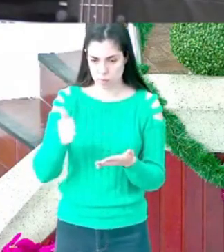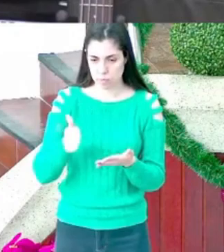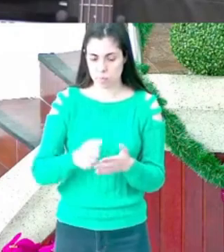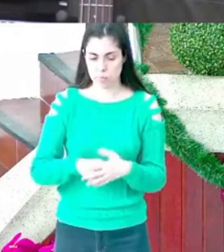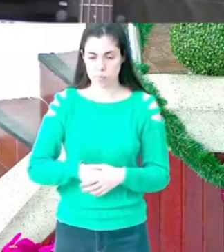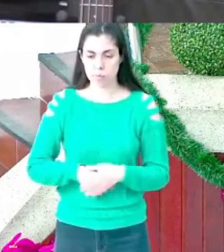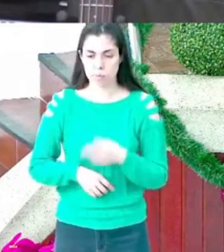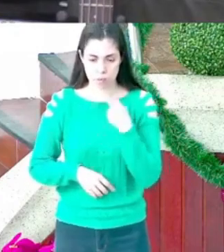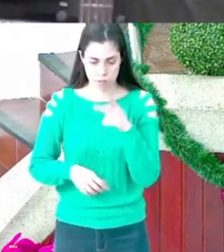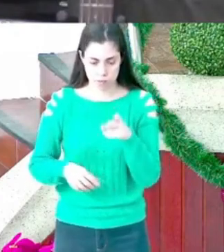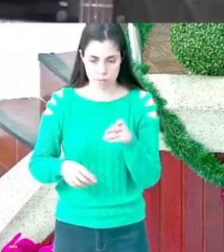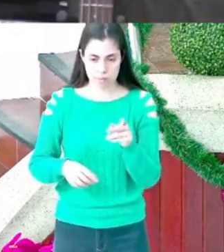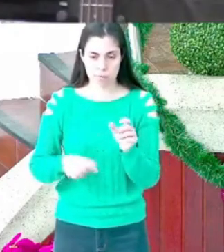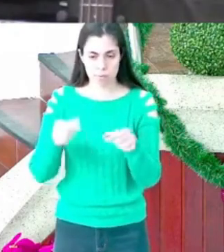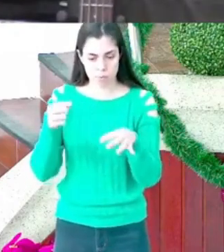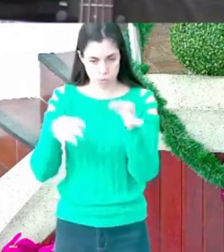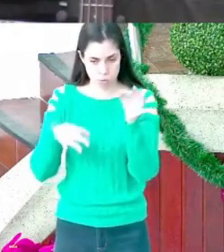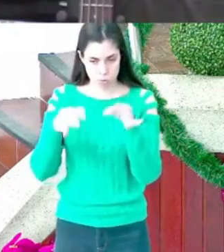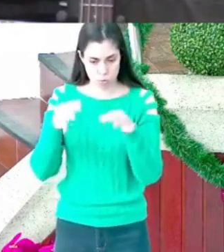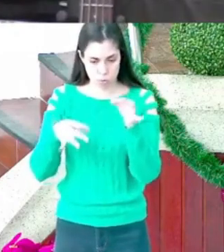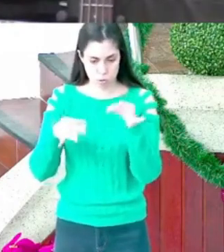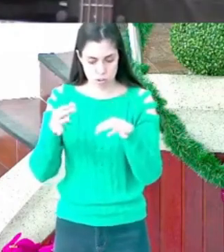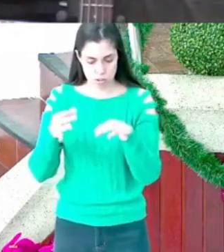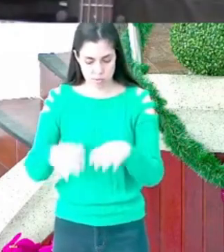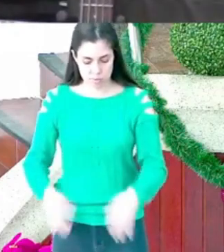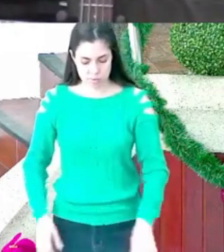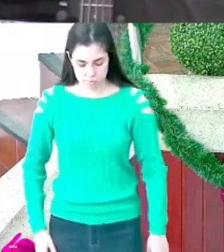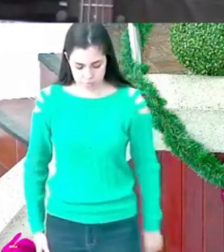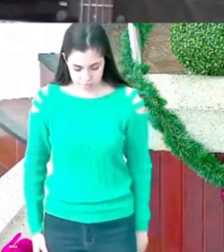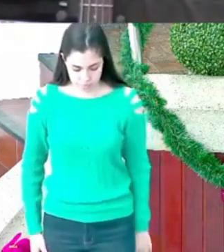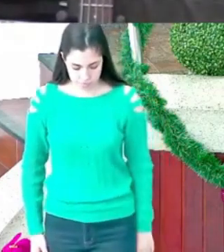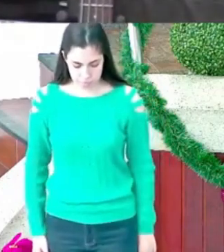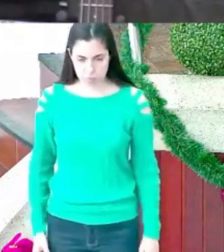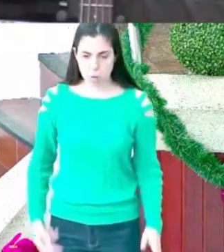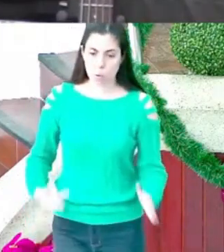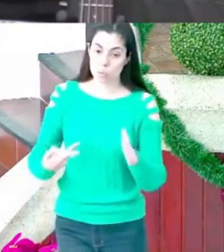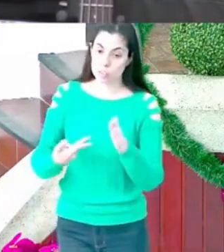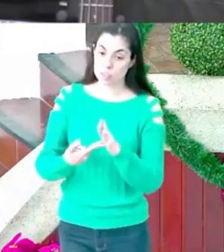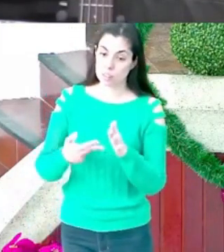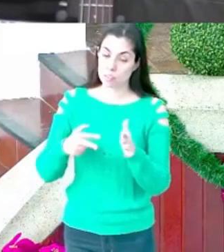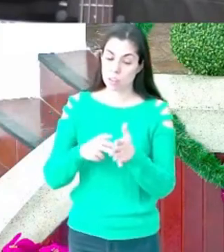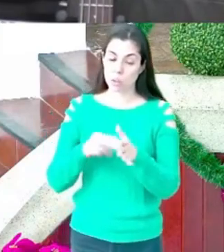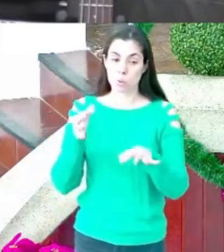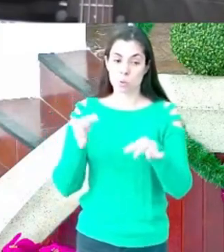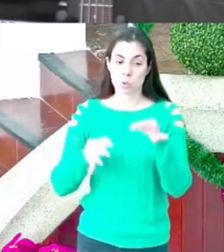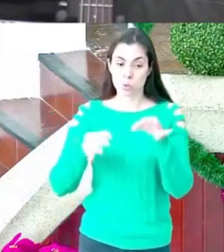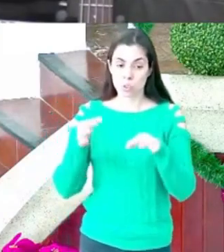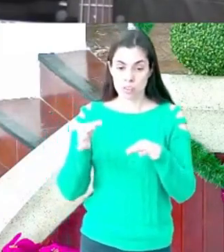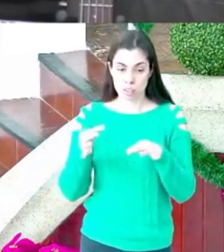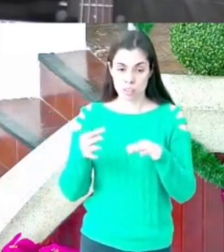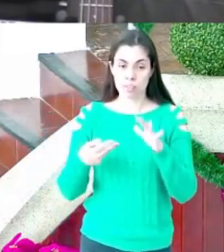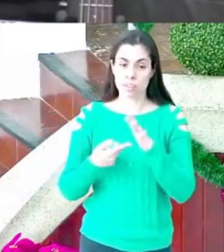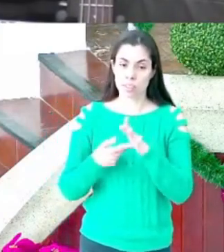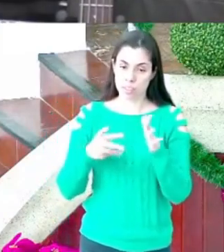6. Ou seja, esse triplo significado, a justiça de Deus,